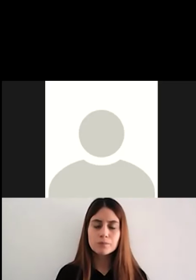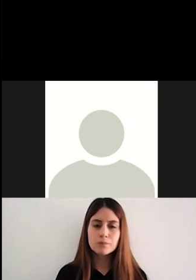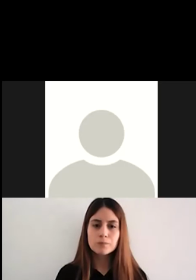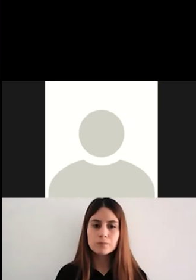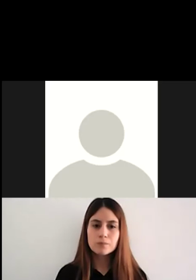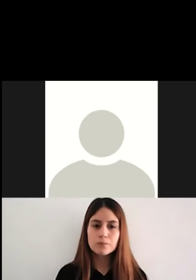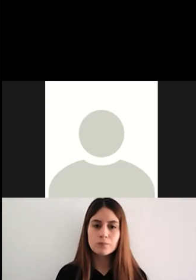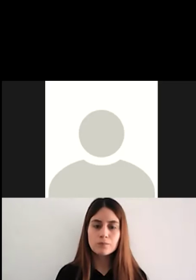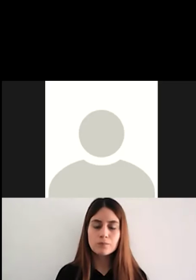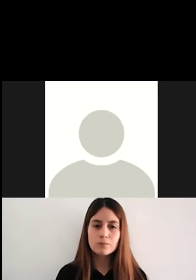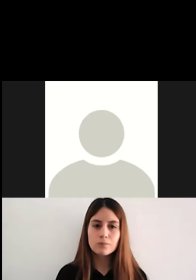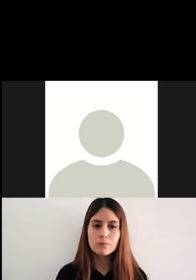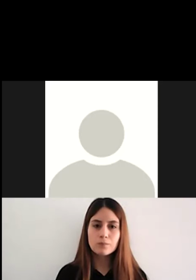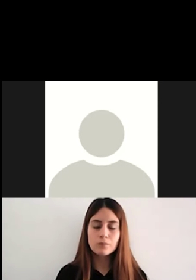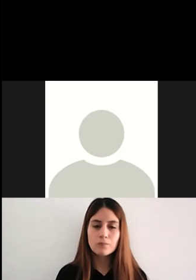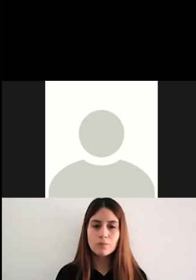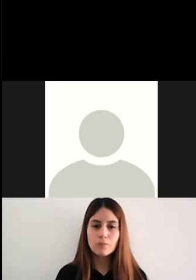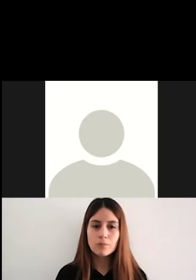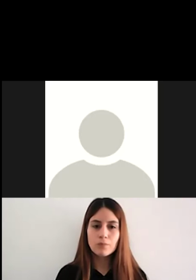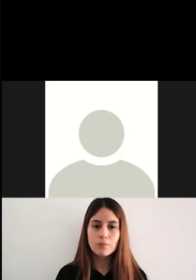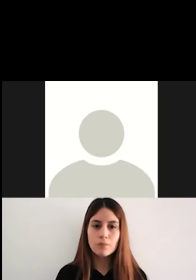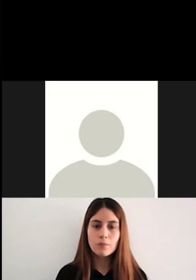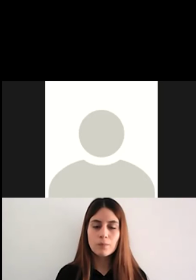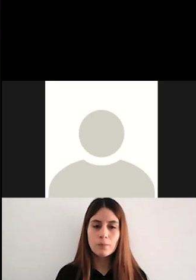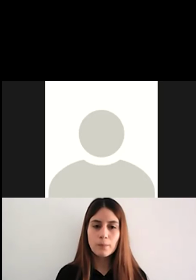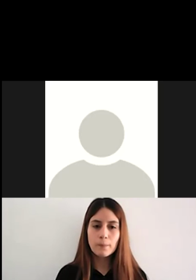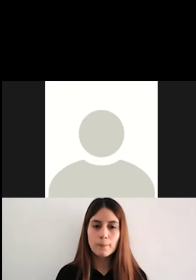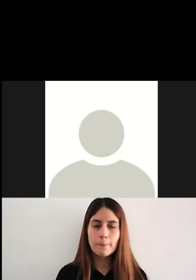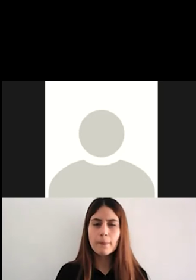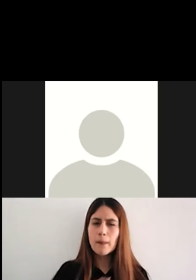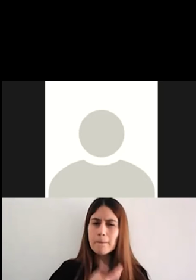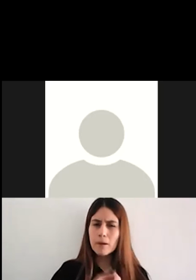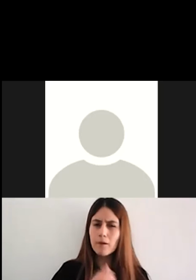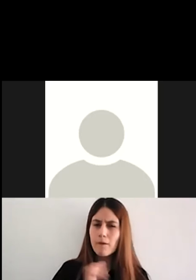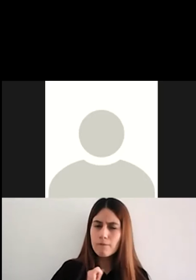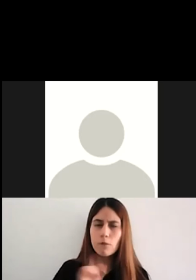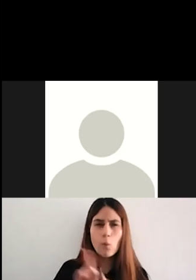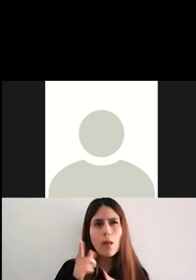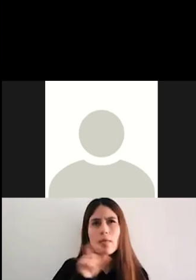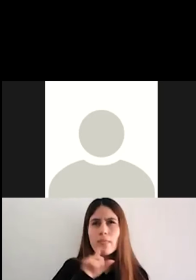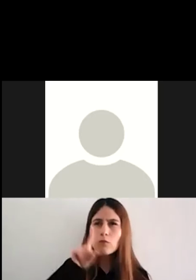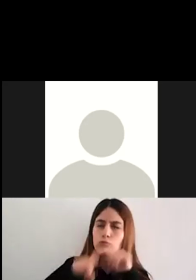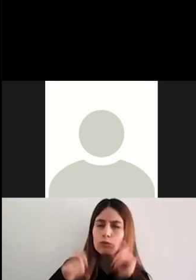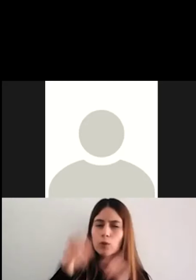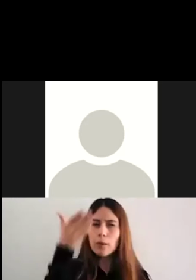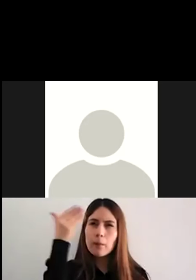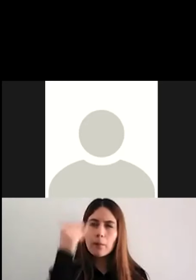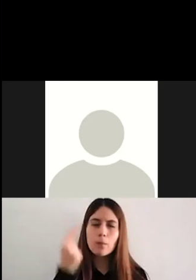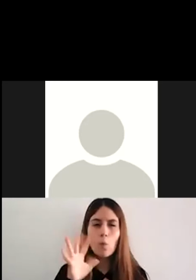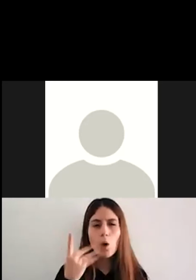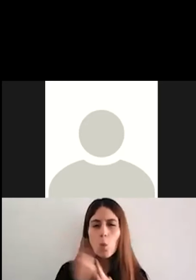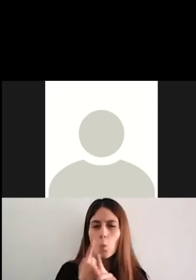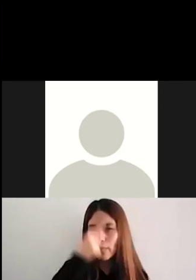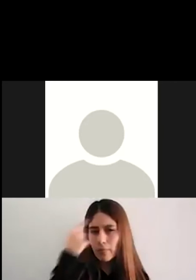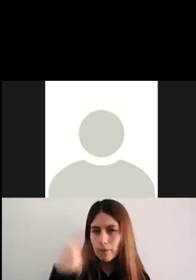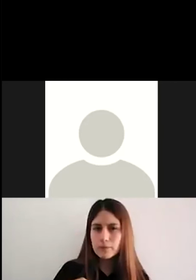mapovu. Jeg elsker idrett og spille spill med familien min. Minhas paixões são minha fuga quando as coisas estão difíceis.